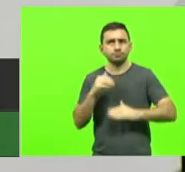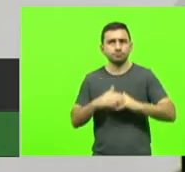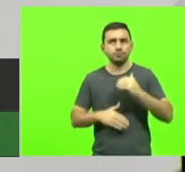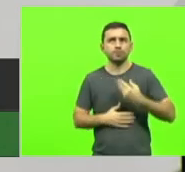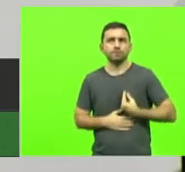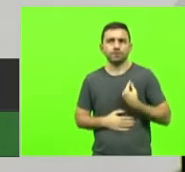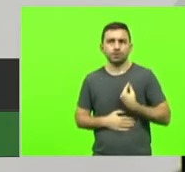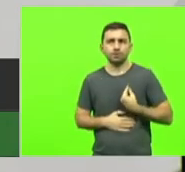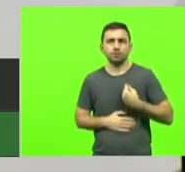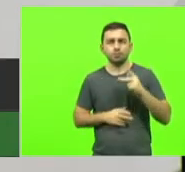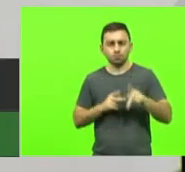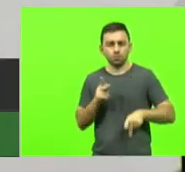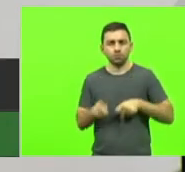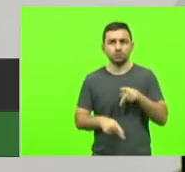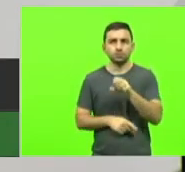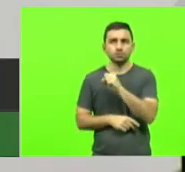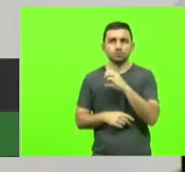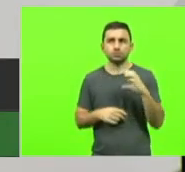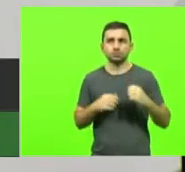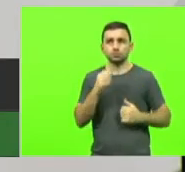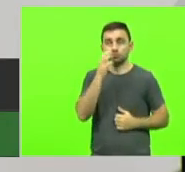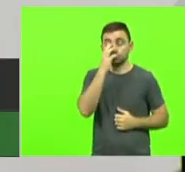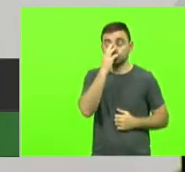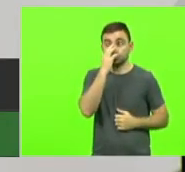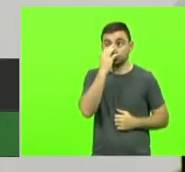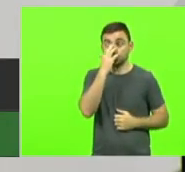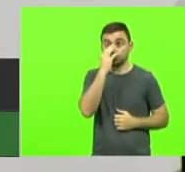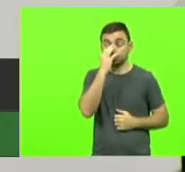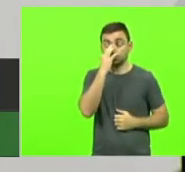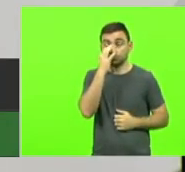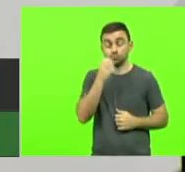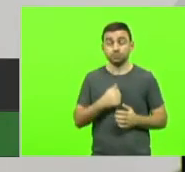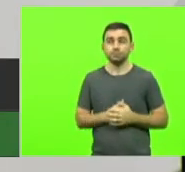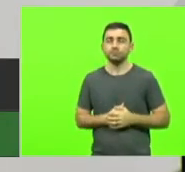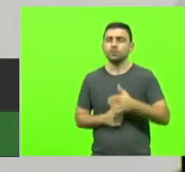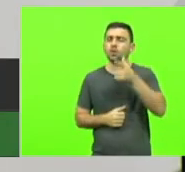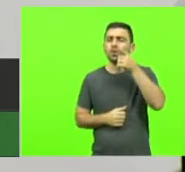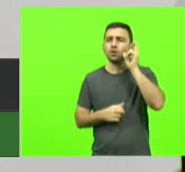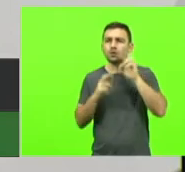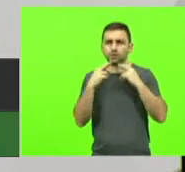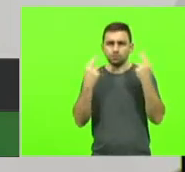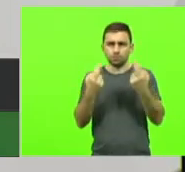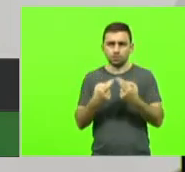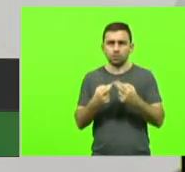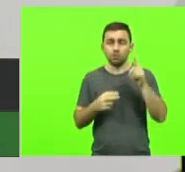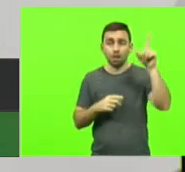dos catarinenses. Ontem, a audiência em Brasília,